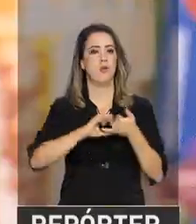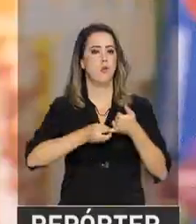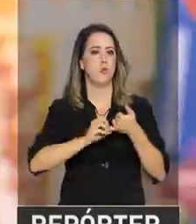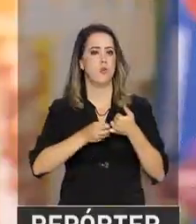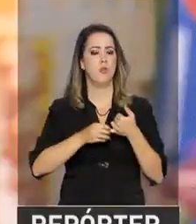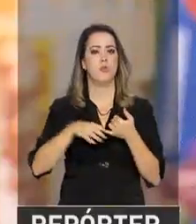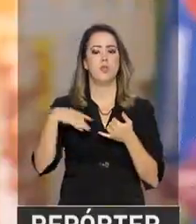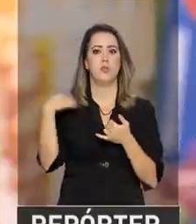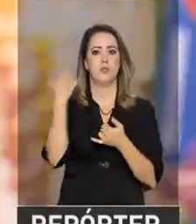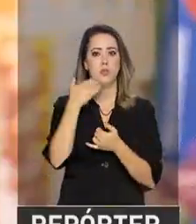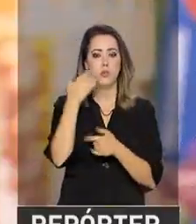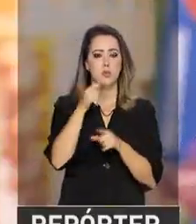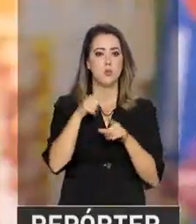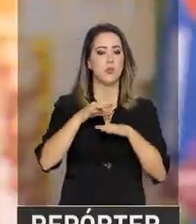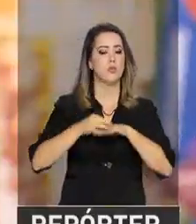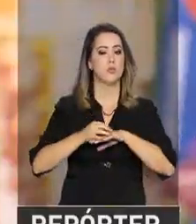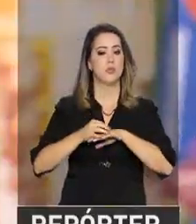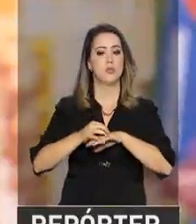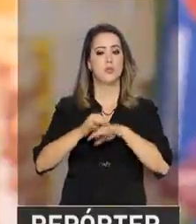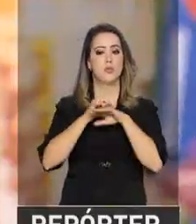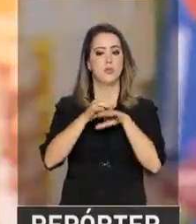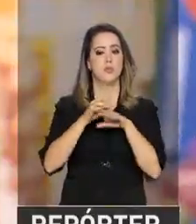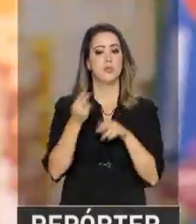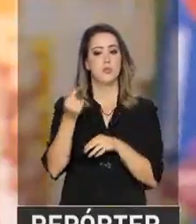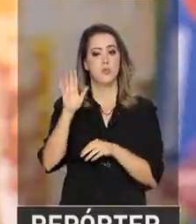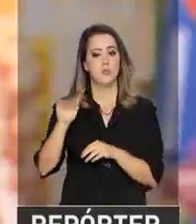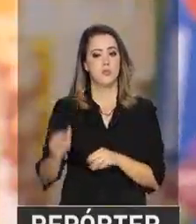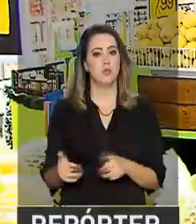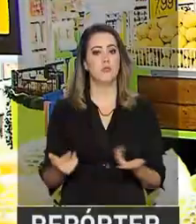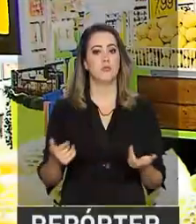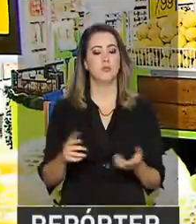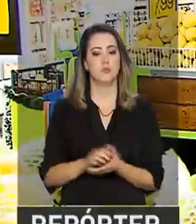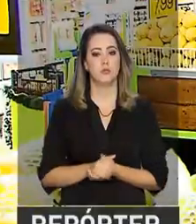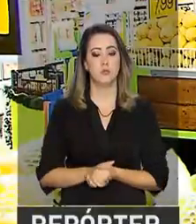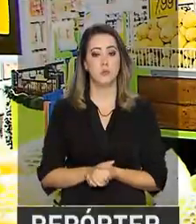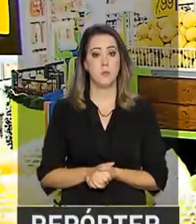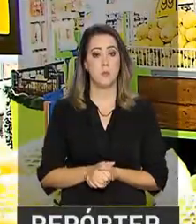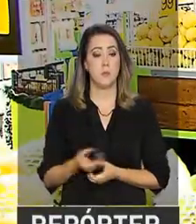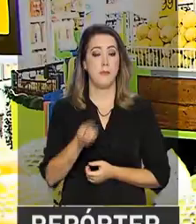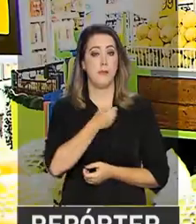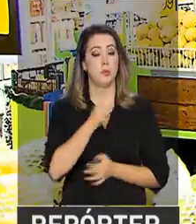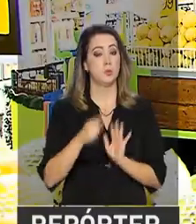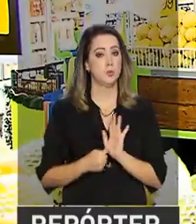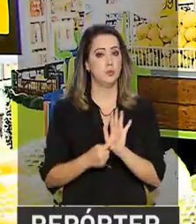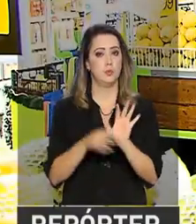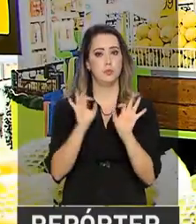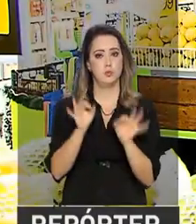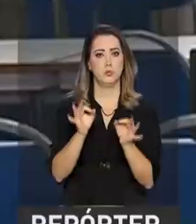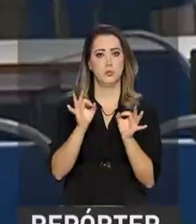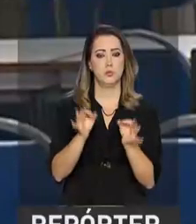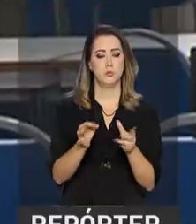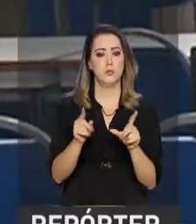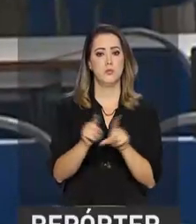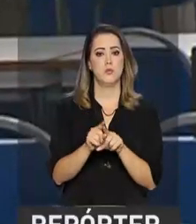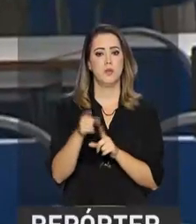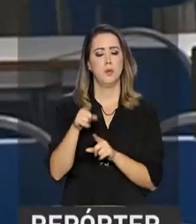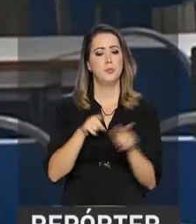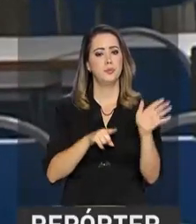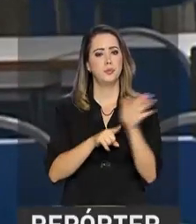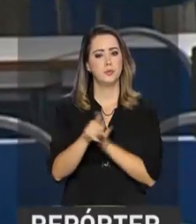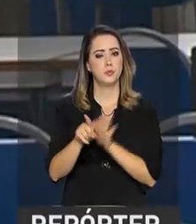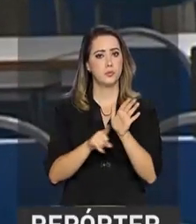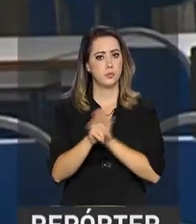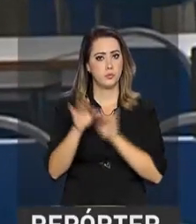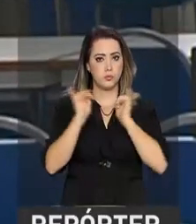açúcar a carne também que tenho de uma baratinha de frango agora e os números confirmam essa queda uma pesquisa